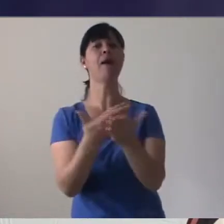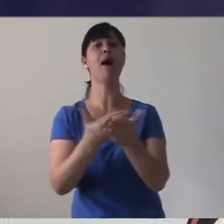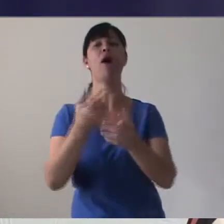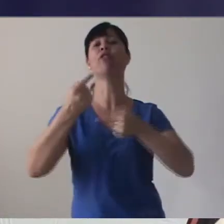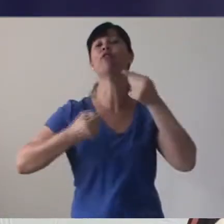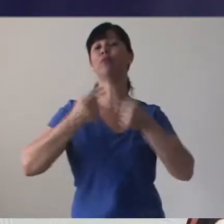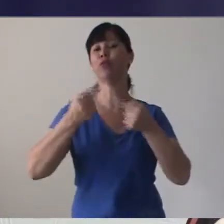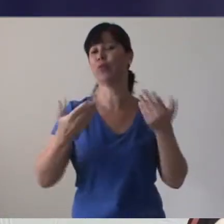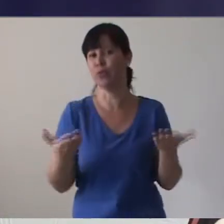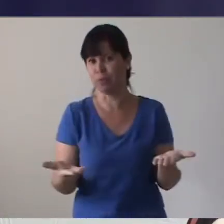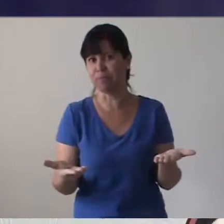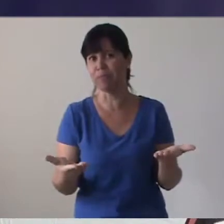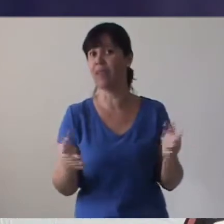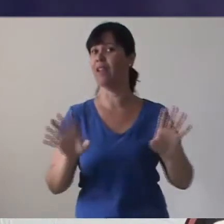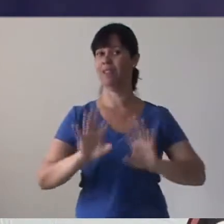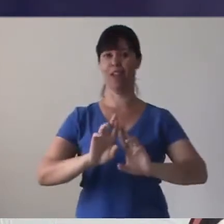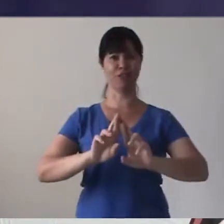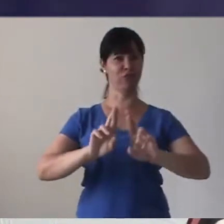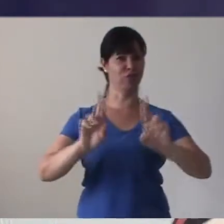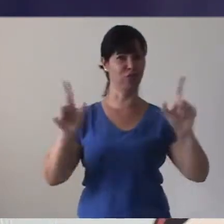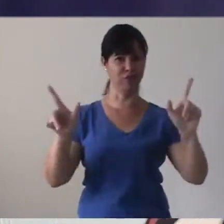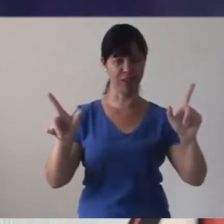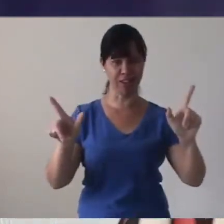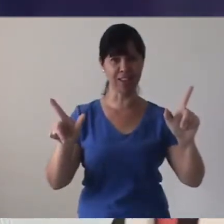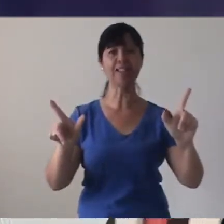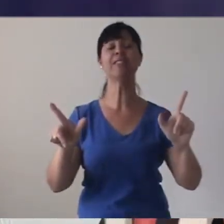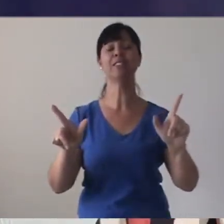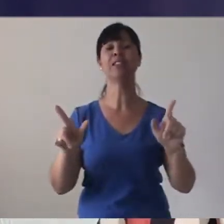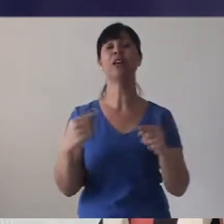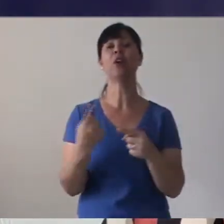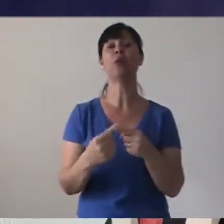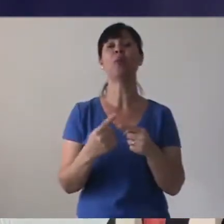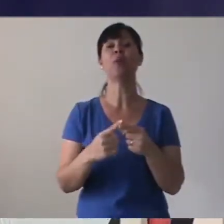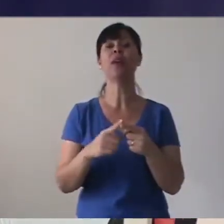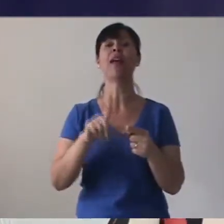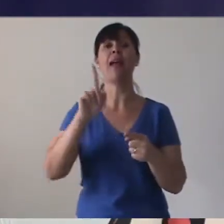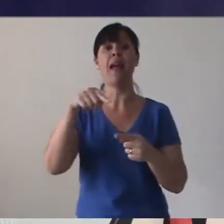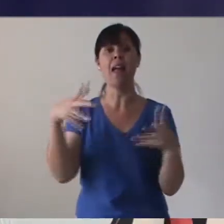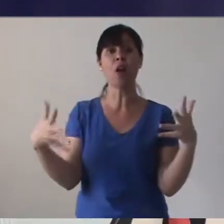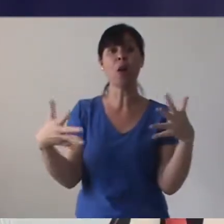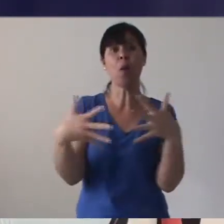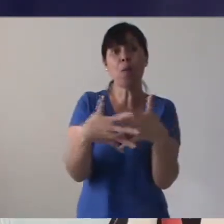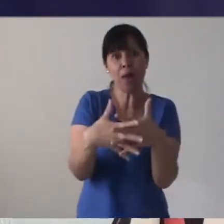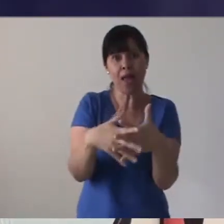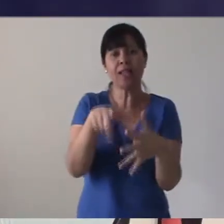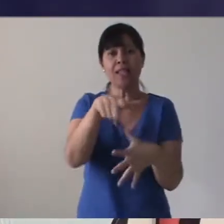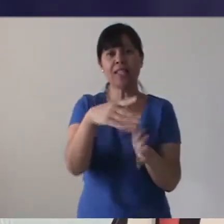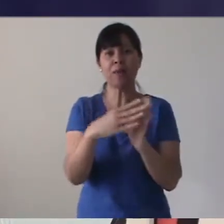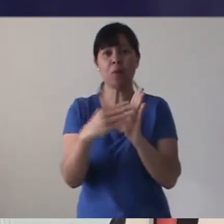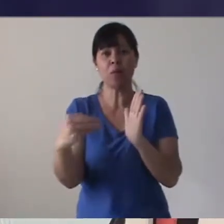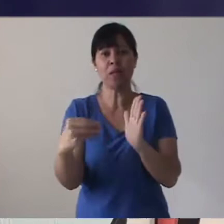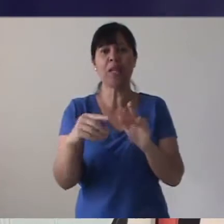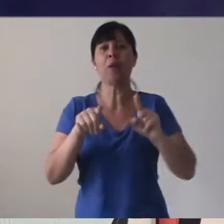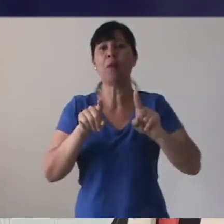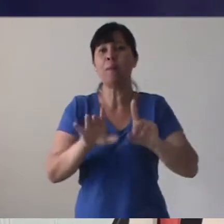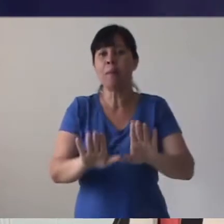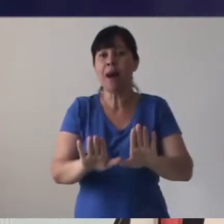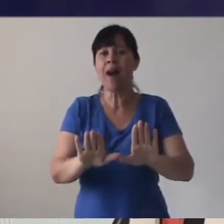próxima aula falamos. Não é isso, tá? Ela é bem mais complexa, mas ela é